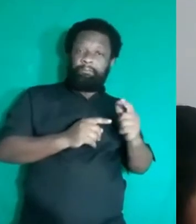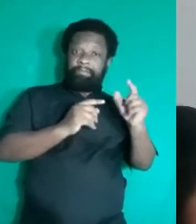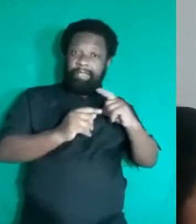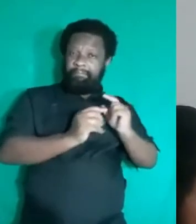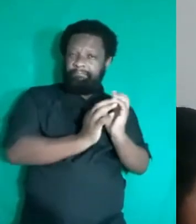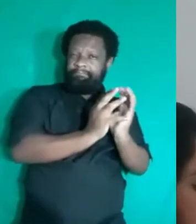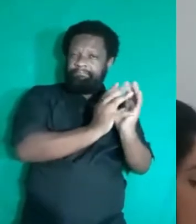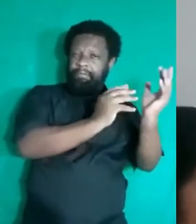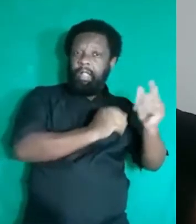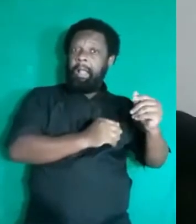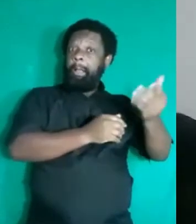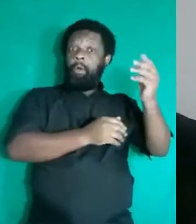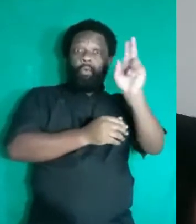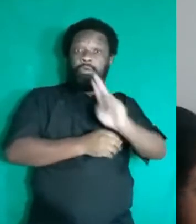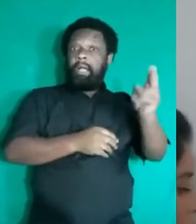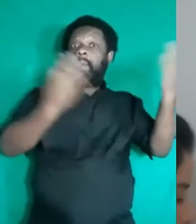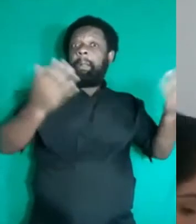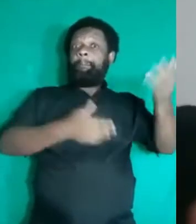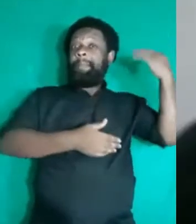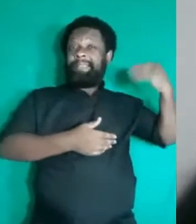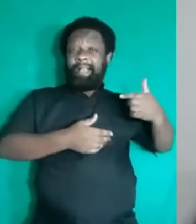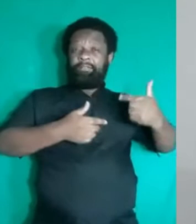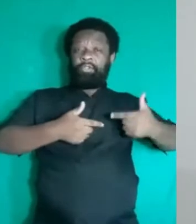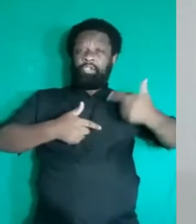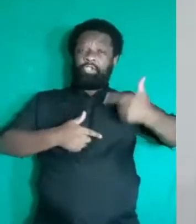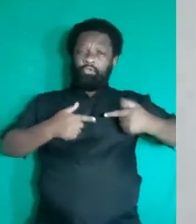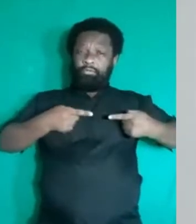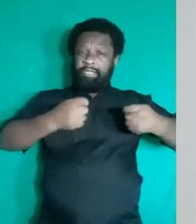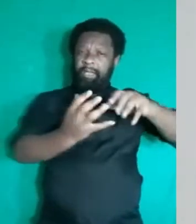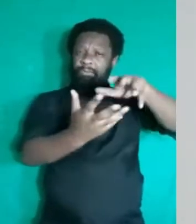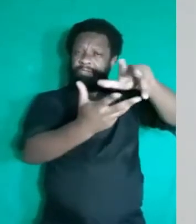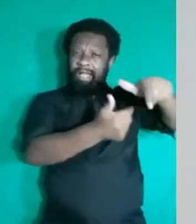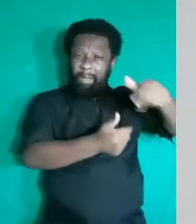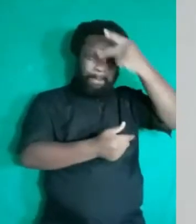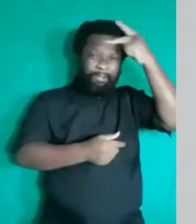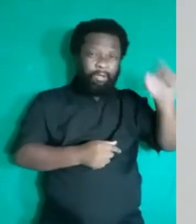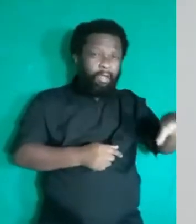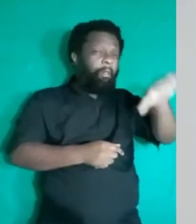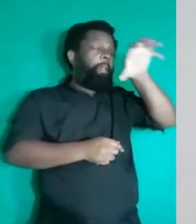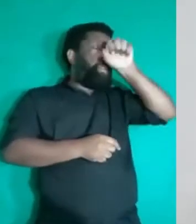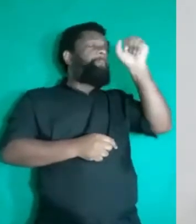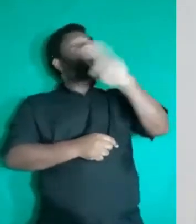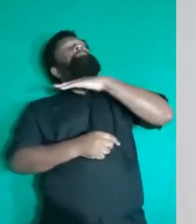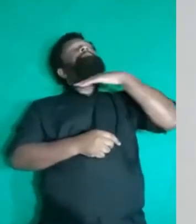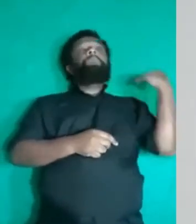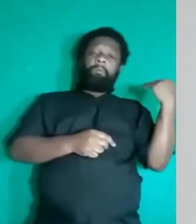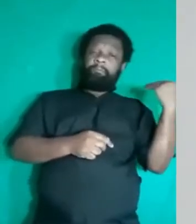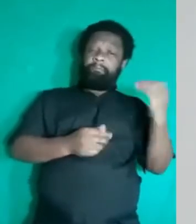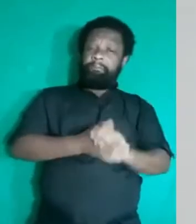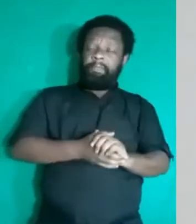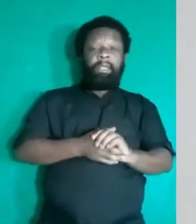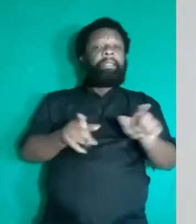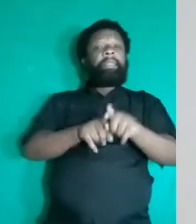O cianeto de hidrogênio, quando está na sua forma gasosa, ele foi utilizado durante a Segunda Guerra Mundial nas câmaras de gás.